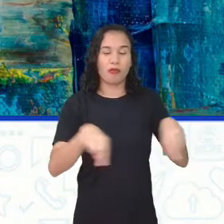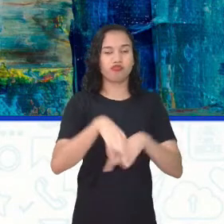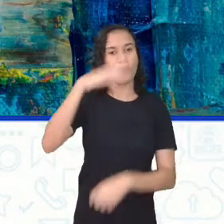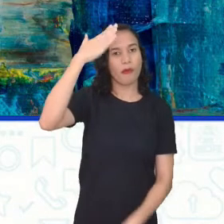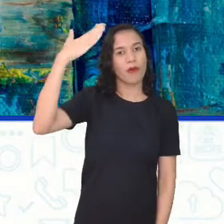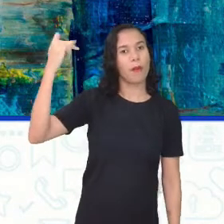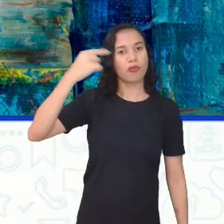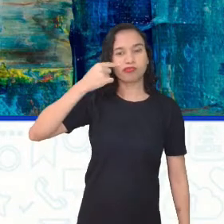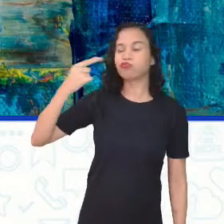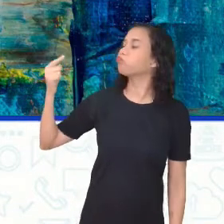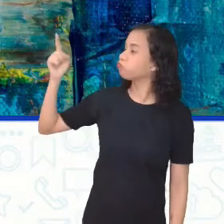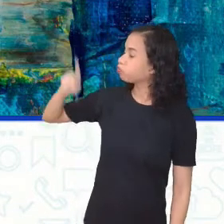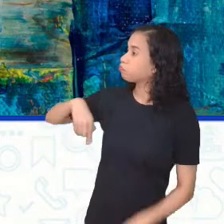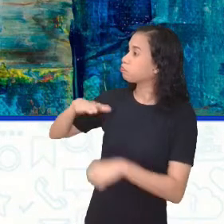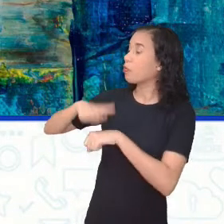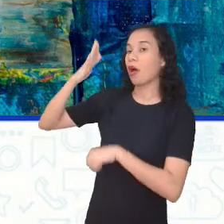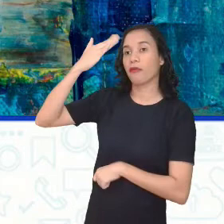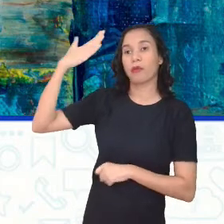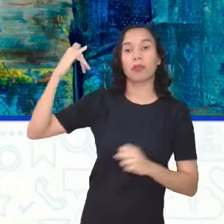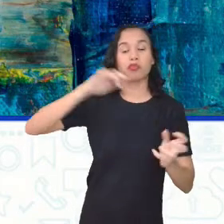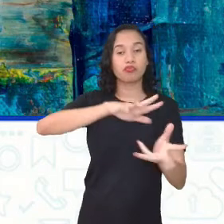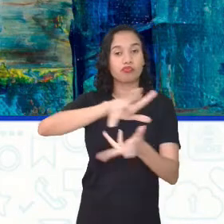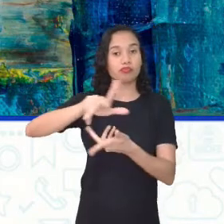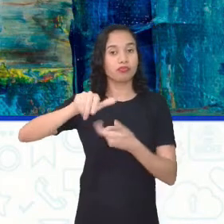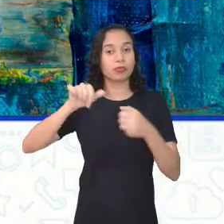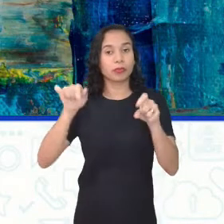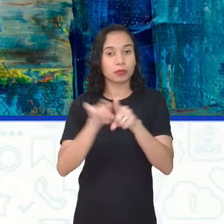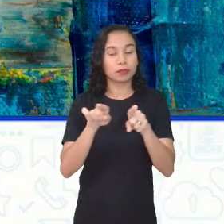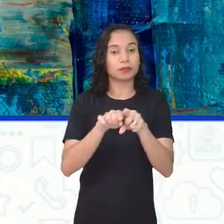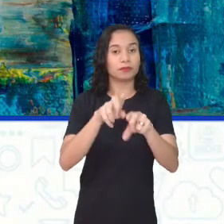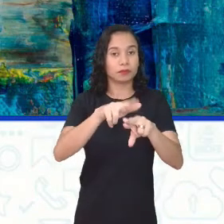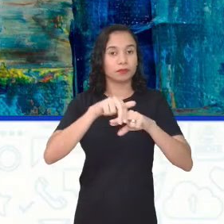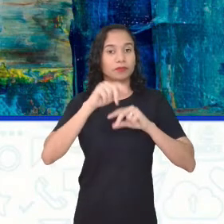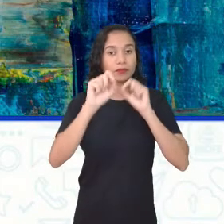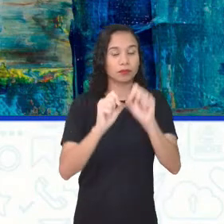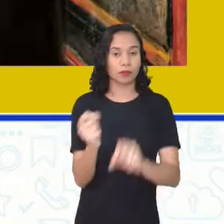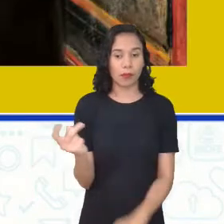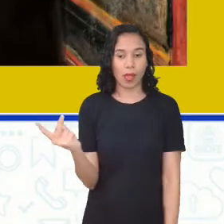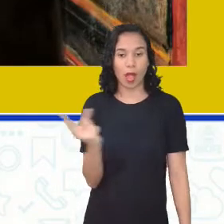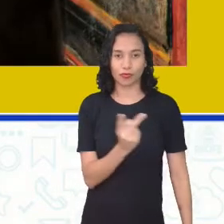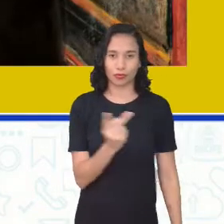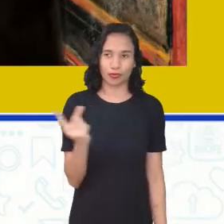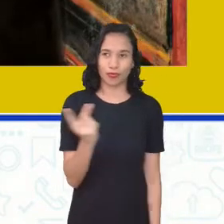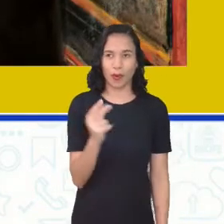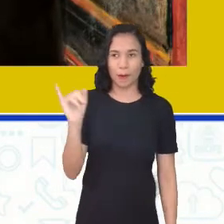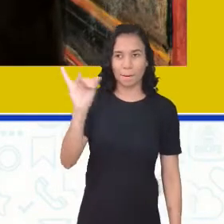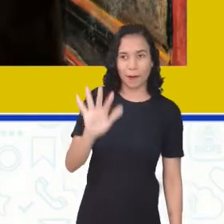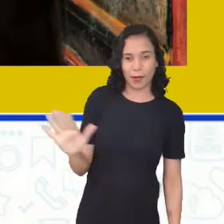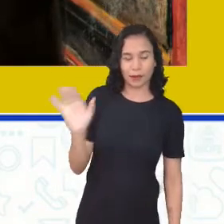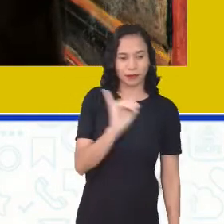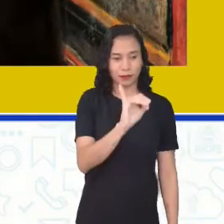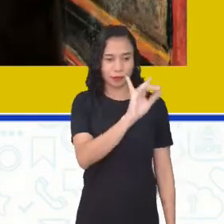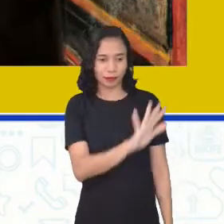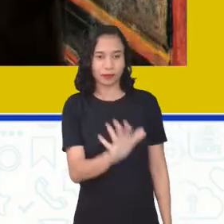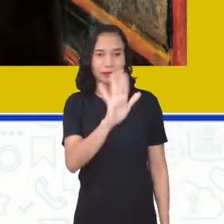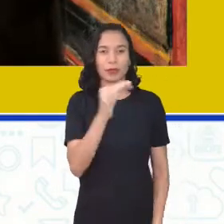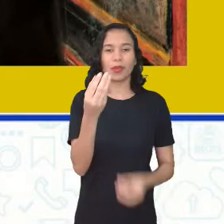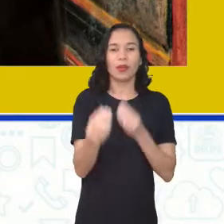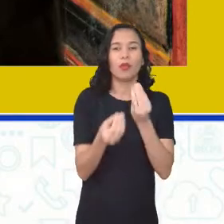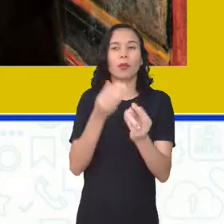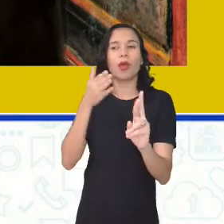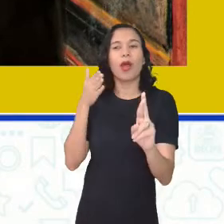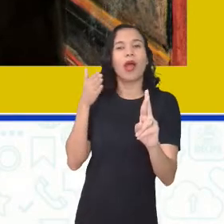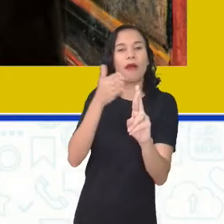quadro é um dos mais famosos do mundo também. Sendo assim, essas duas imagens anteriores, elas fazem uma